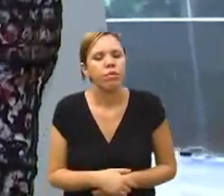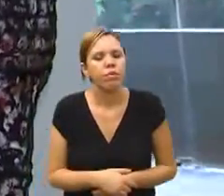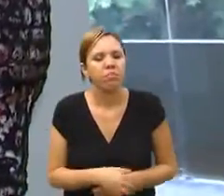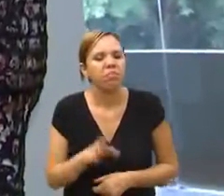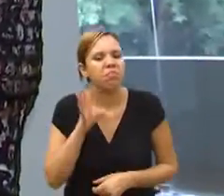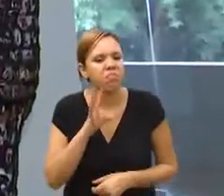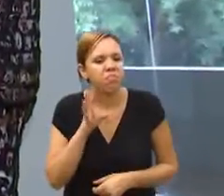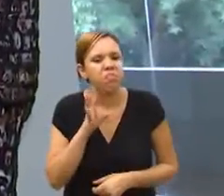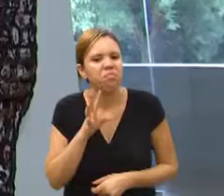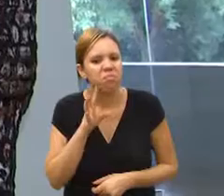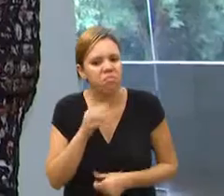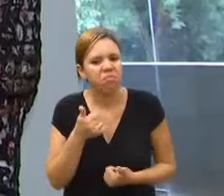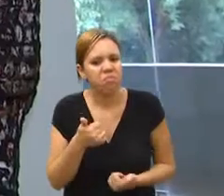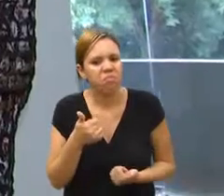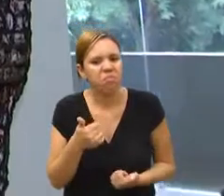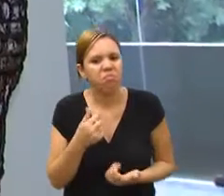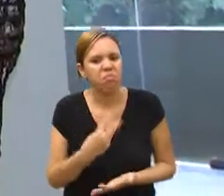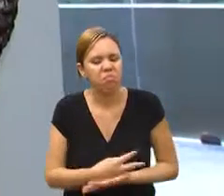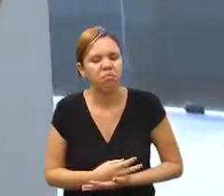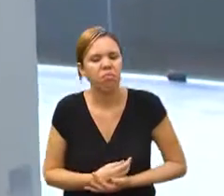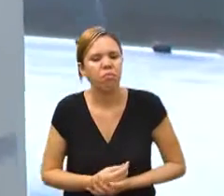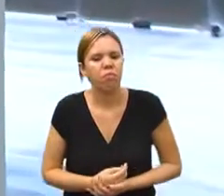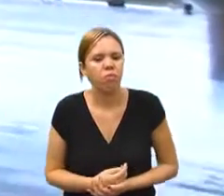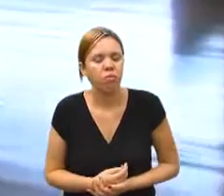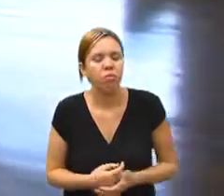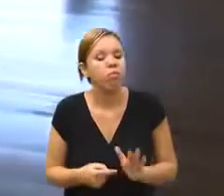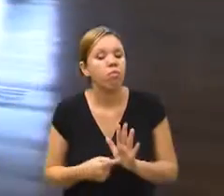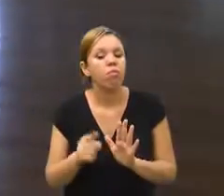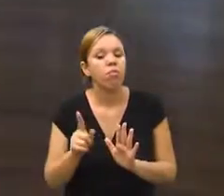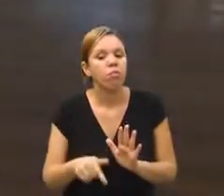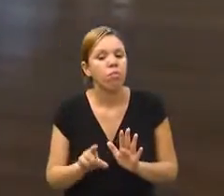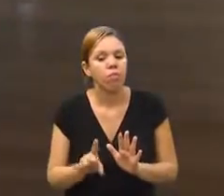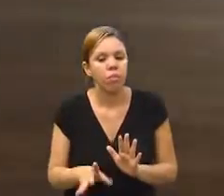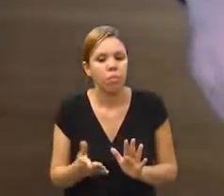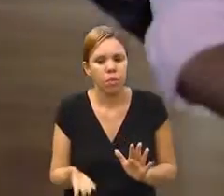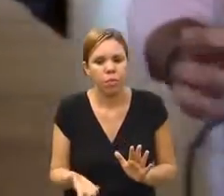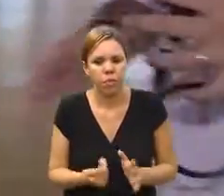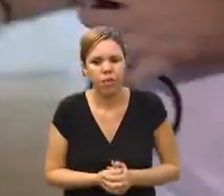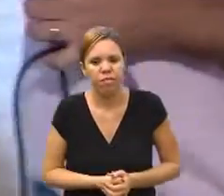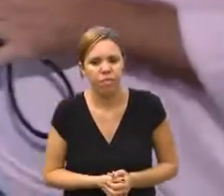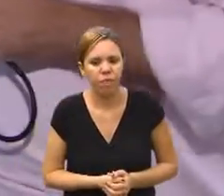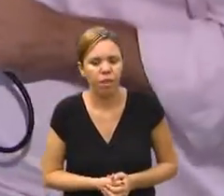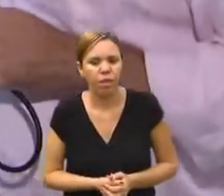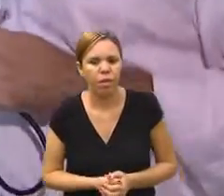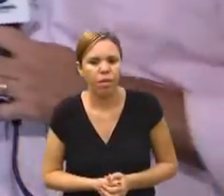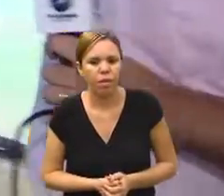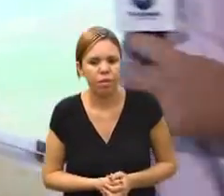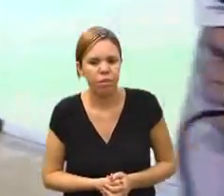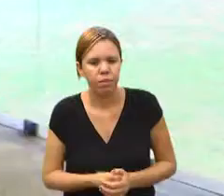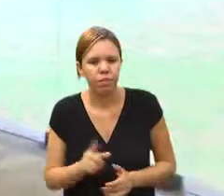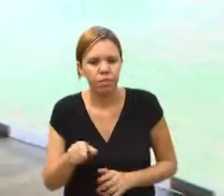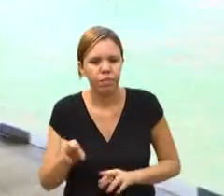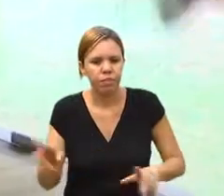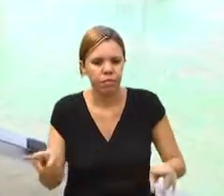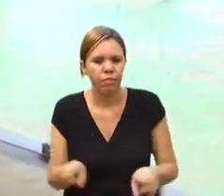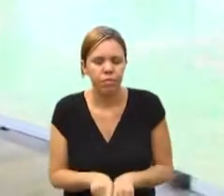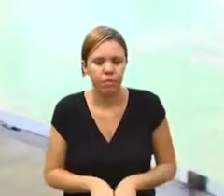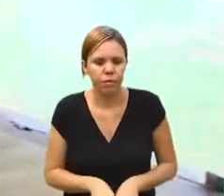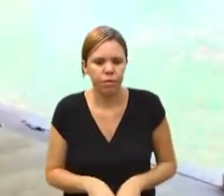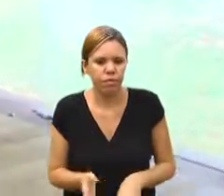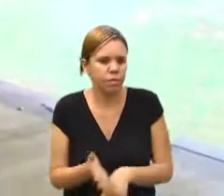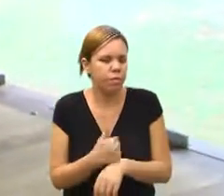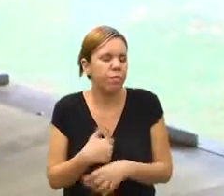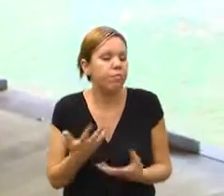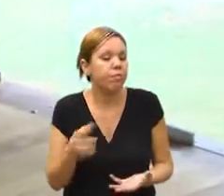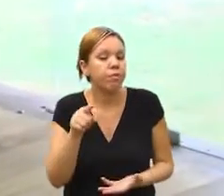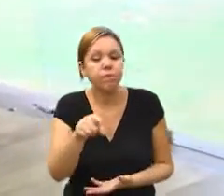Muito legal, bem bacana mesmo. Deixa eu mostrar só mais essa aqui, porque essa tá bem diferente também. Antes,